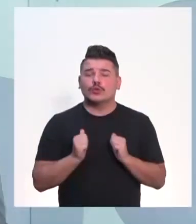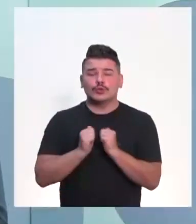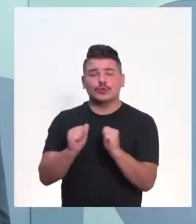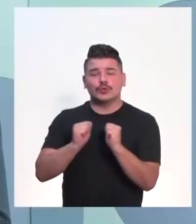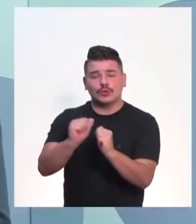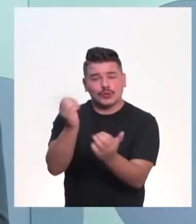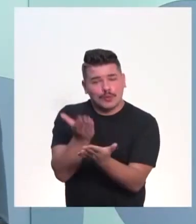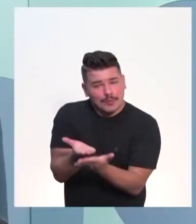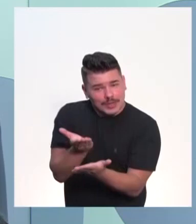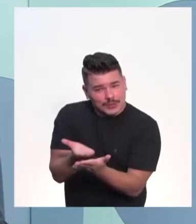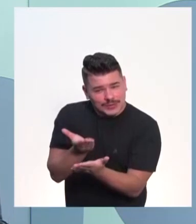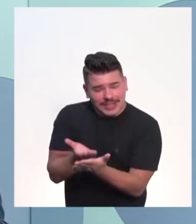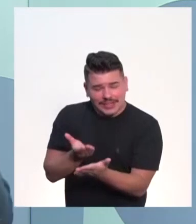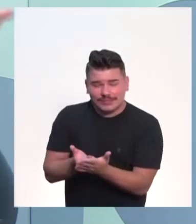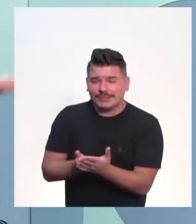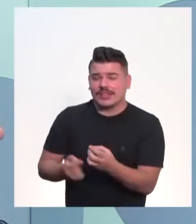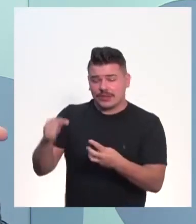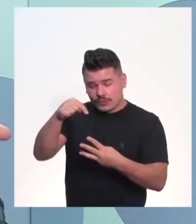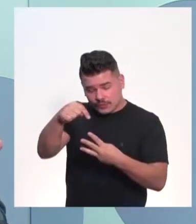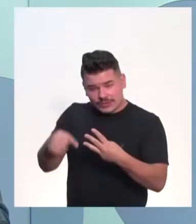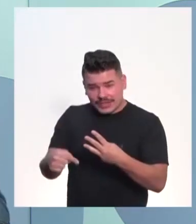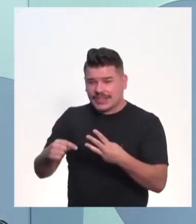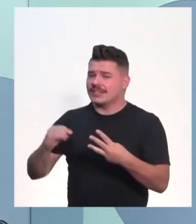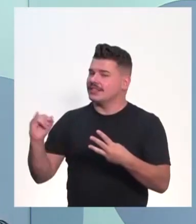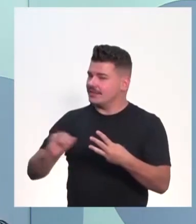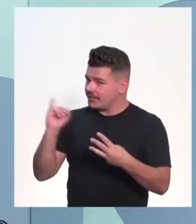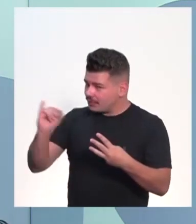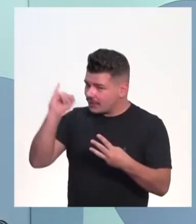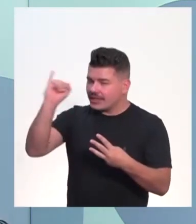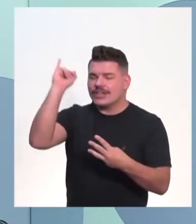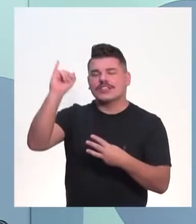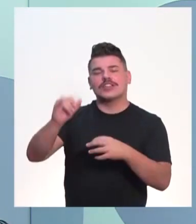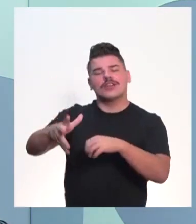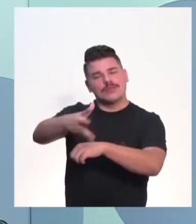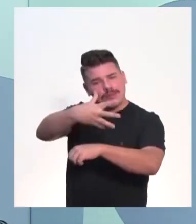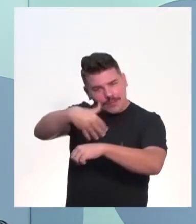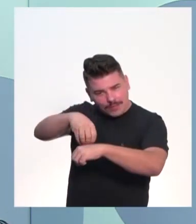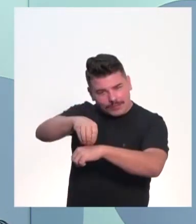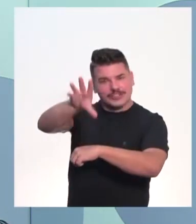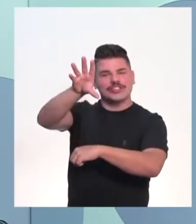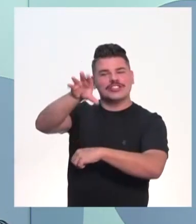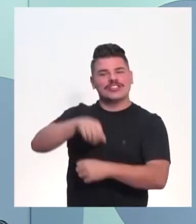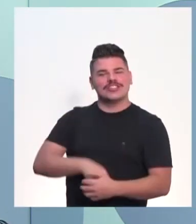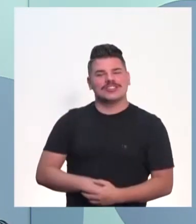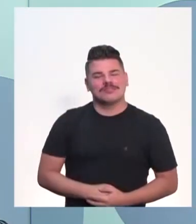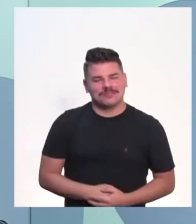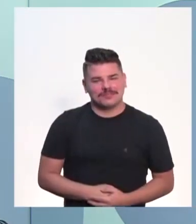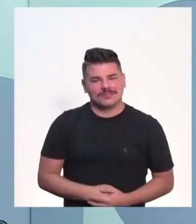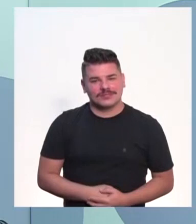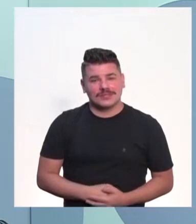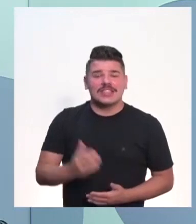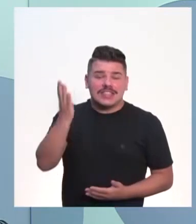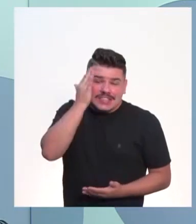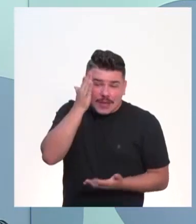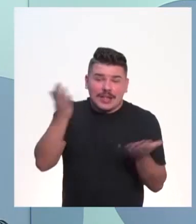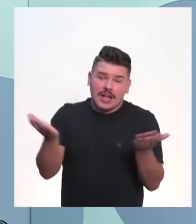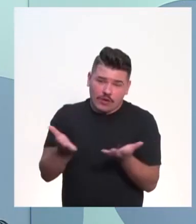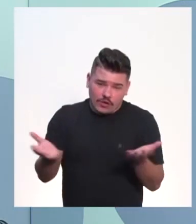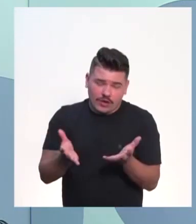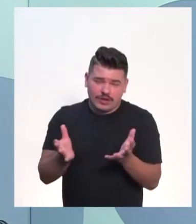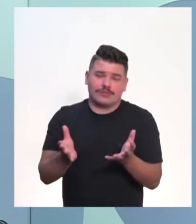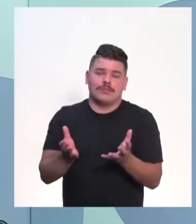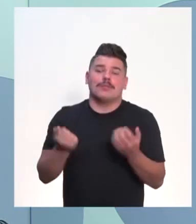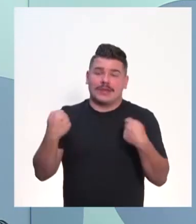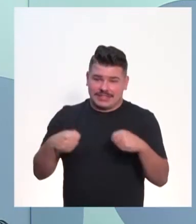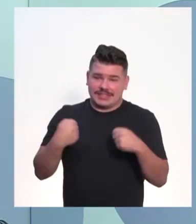esses são passos importantes que a gente pode dar de dica para vocês. E mesmo com o cenário que a gente tem de distanciamento social, dá para a